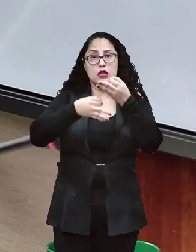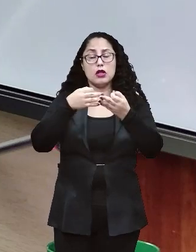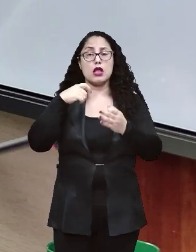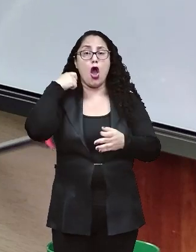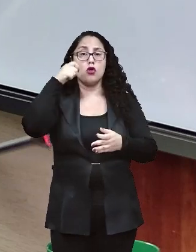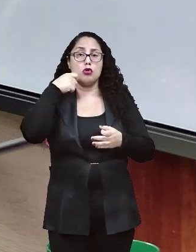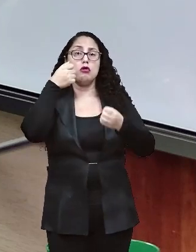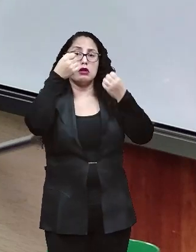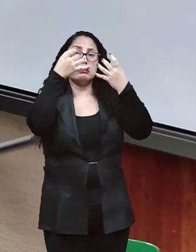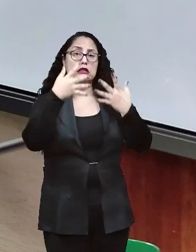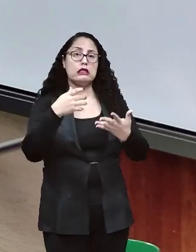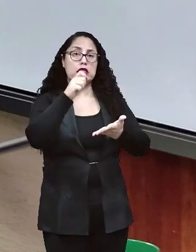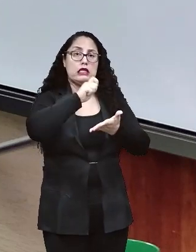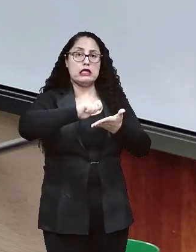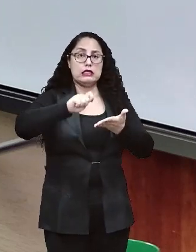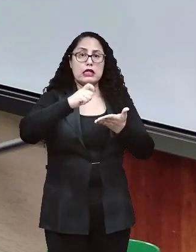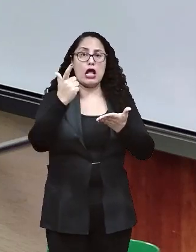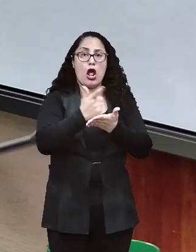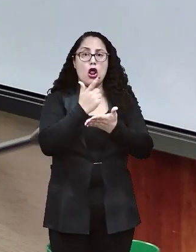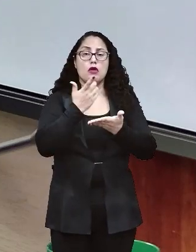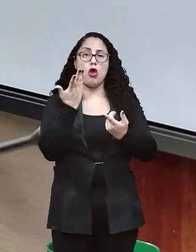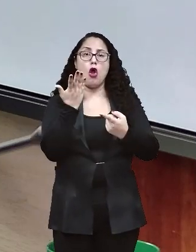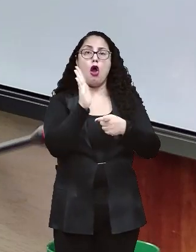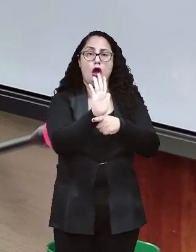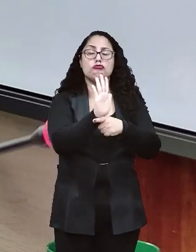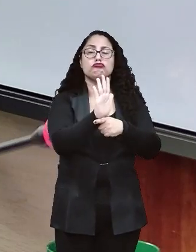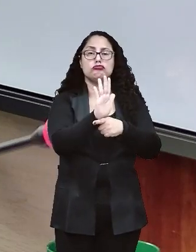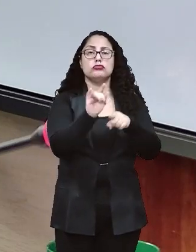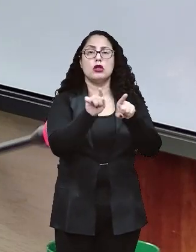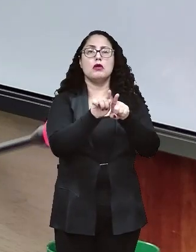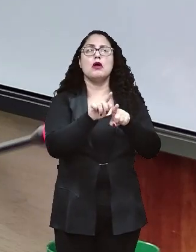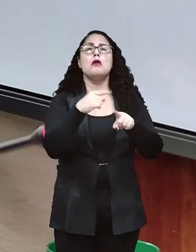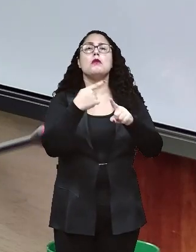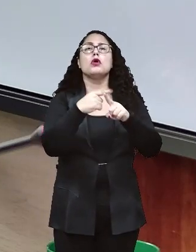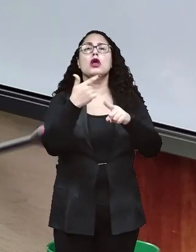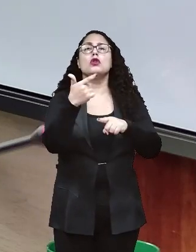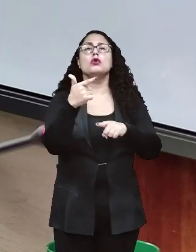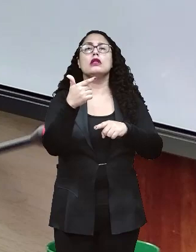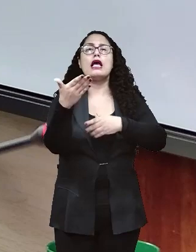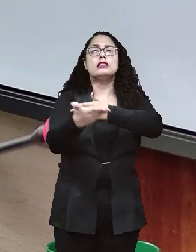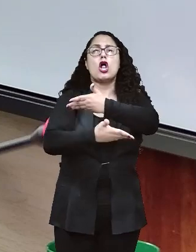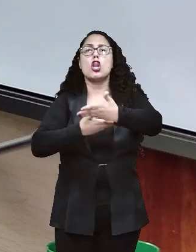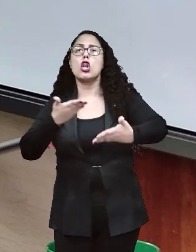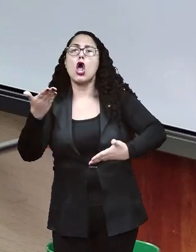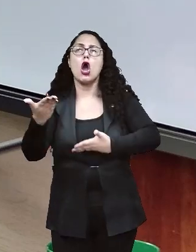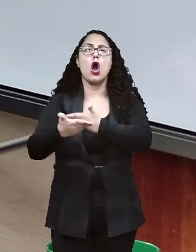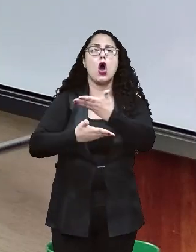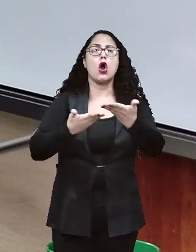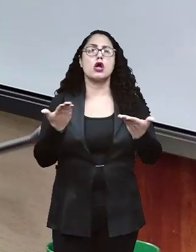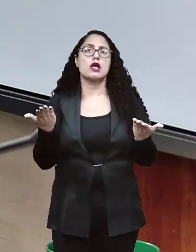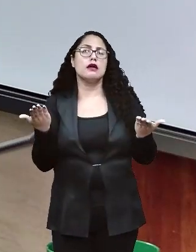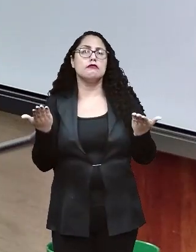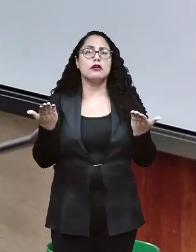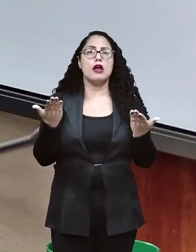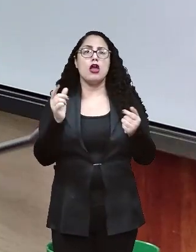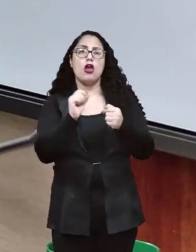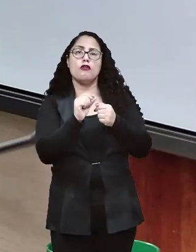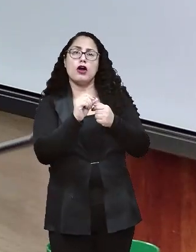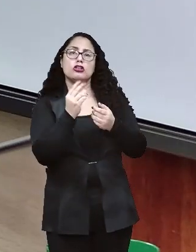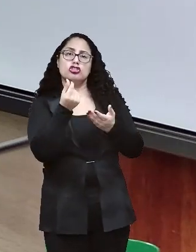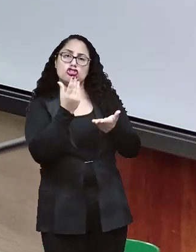autora do livro, né, que eu corroboro com ela, é isso. Ela fala que por que não haver essa troca, né? Assim, eu faço